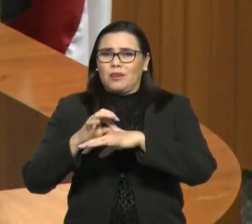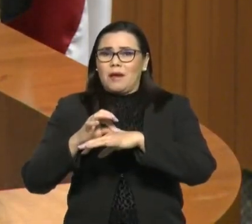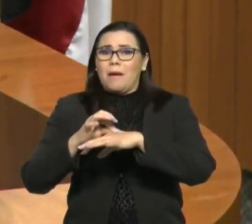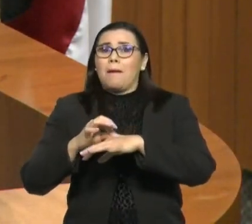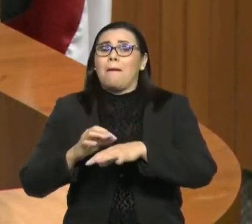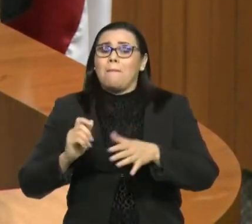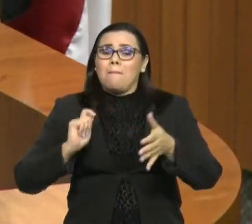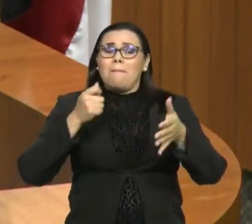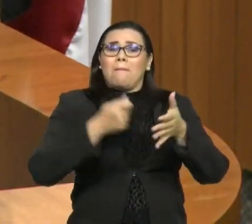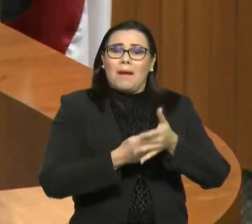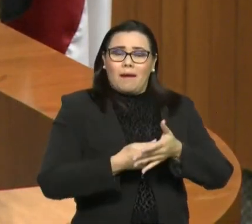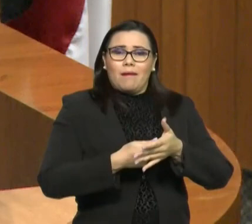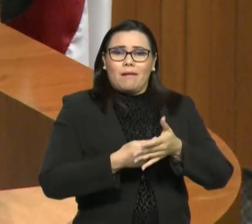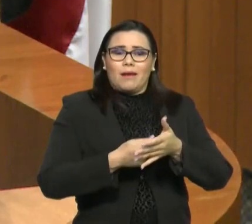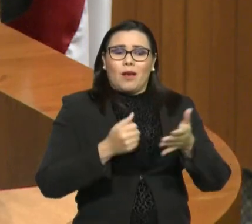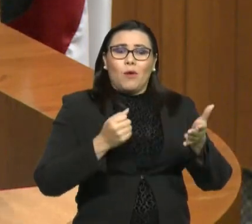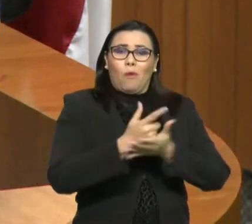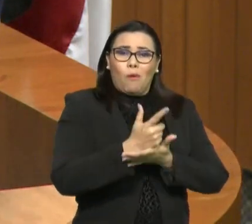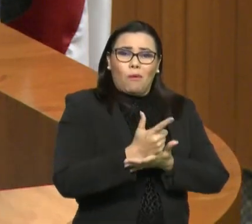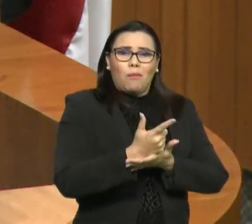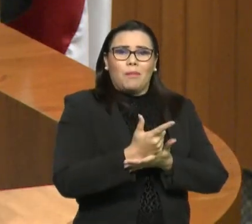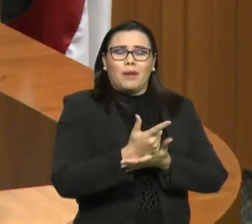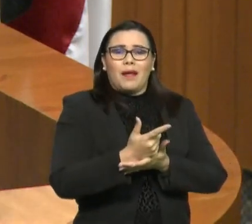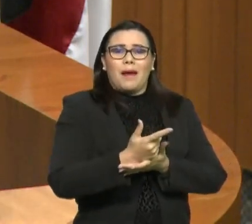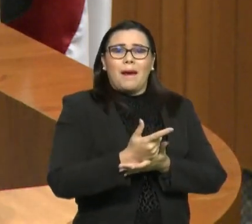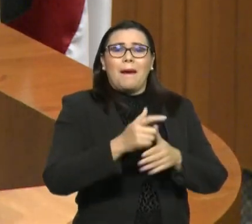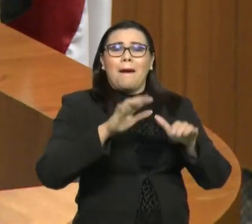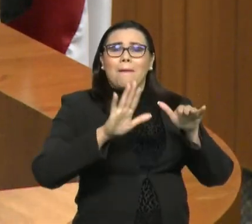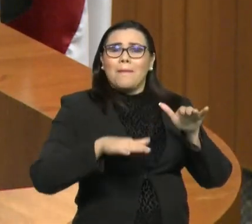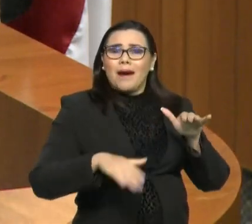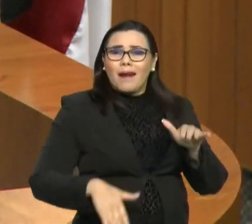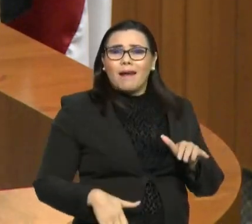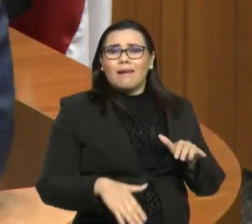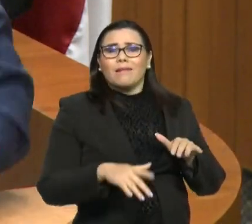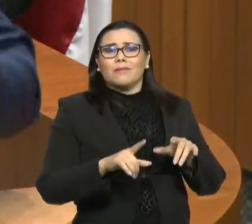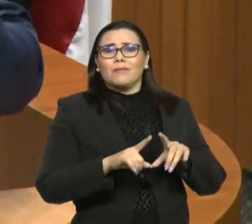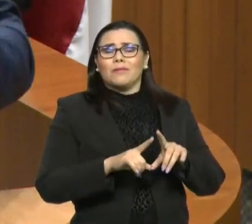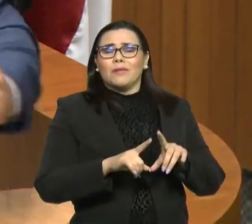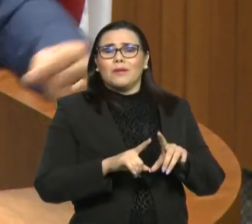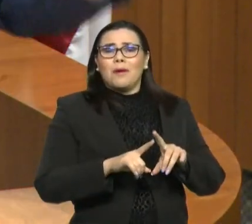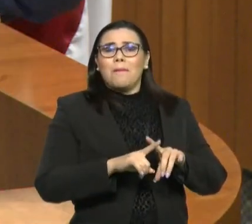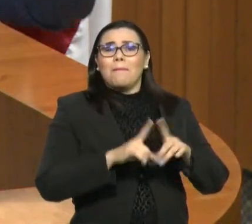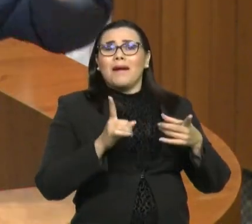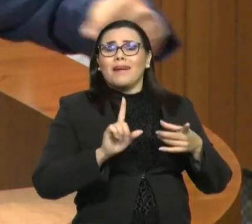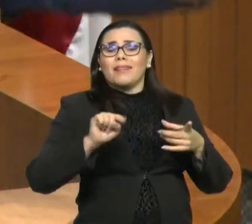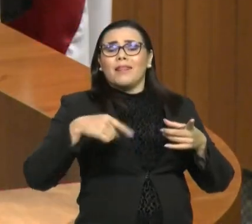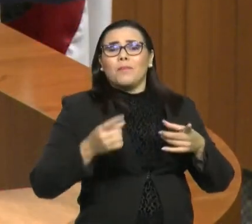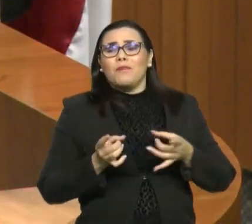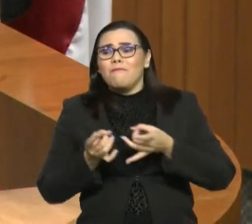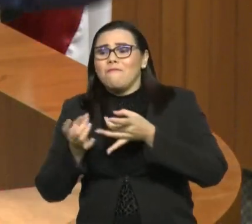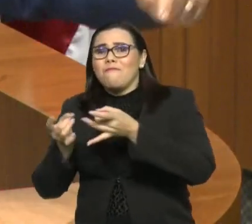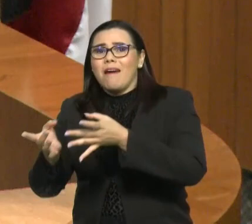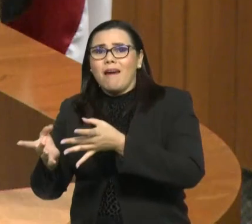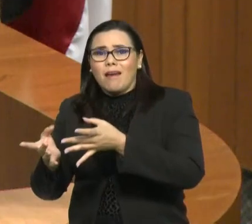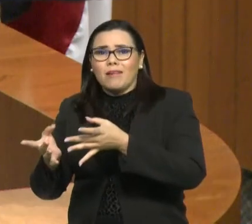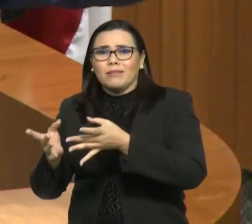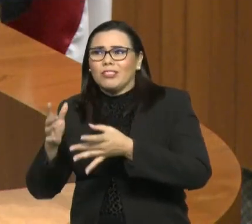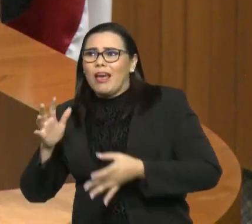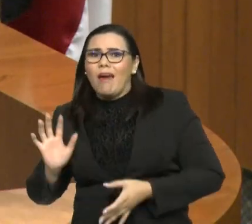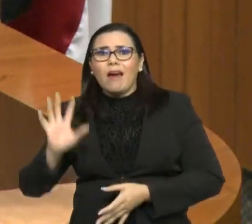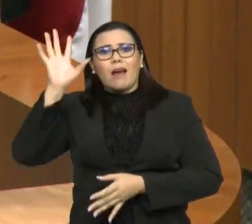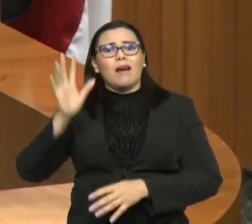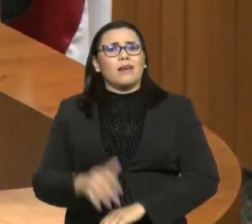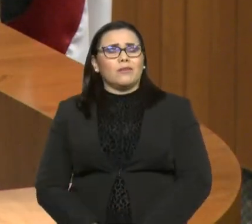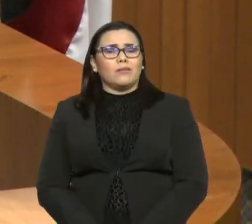35% o preço da mercadoria direto em quem produz. E essa redução no preço, Júlio, não chegou no